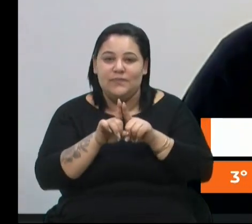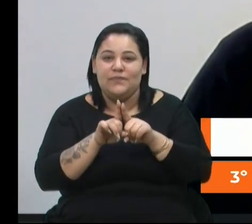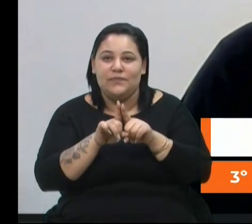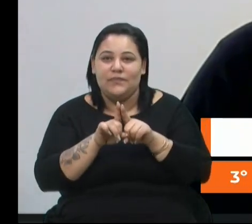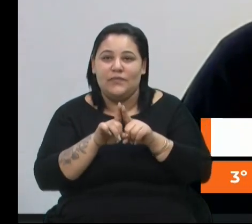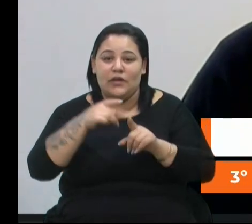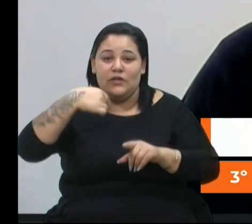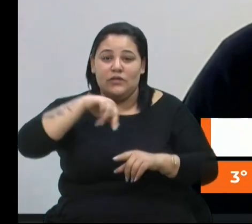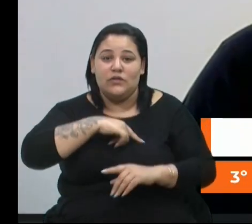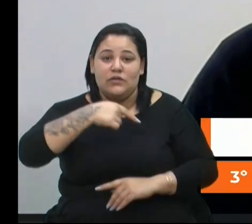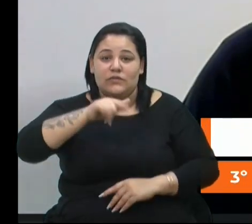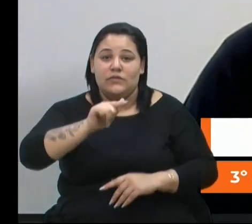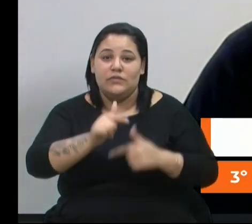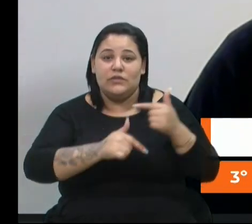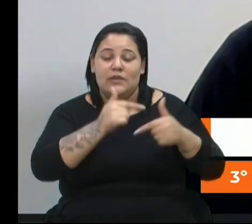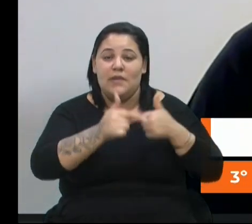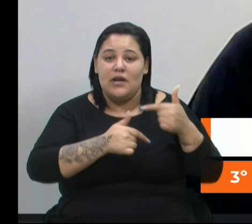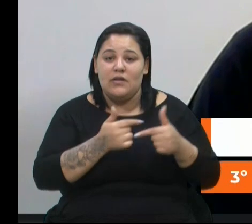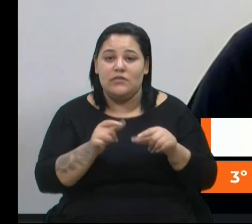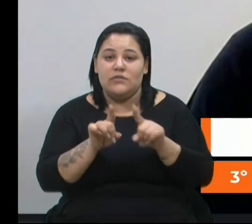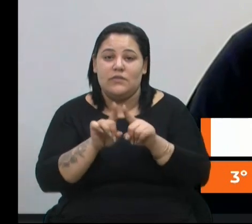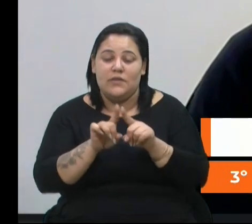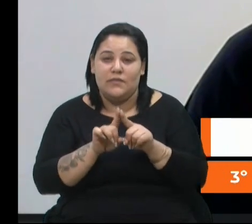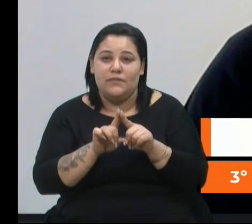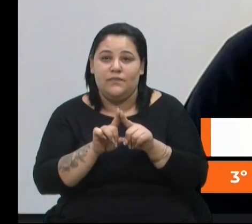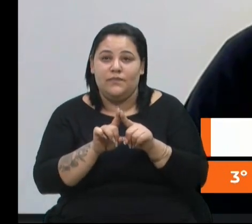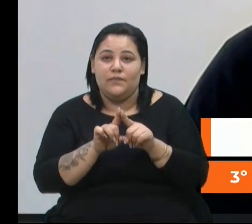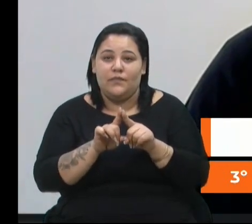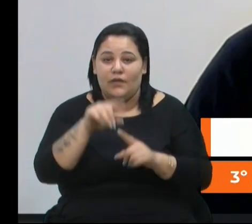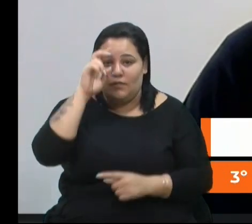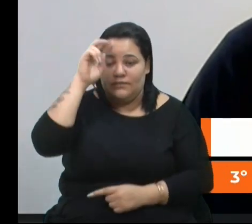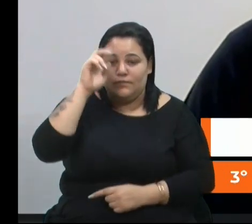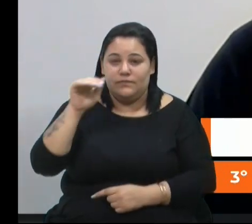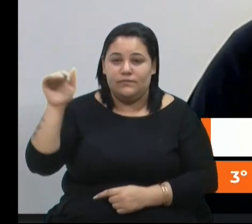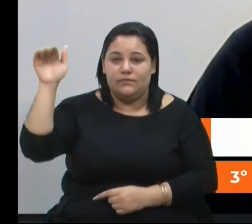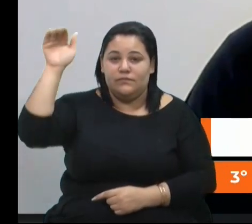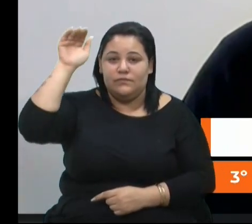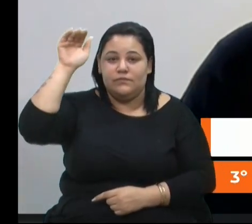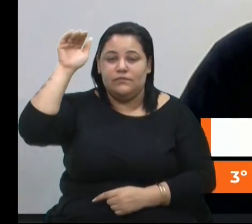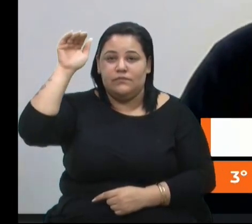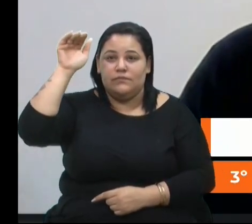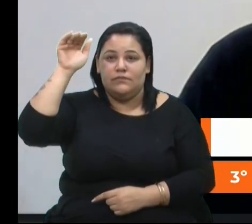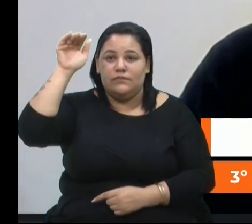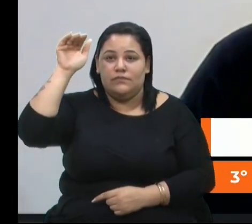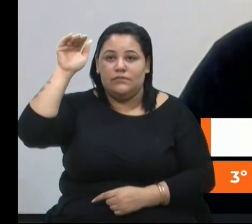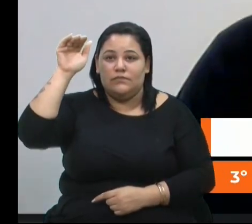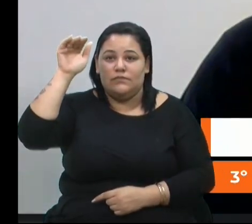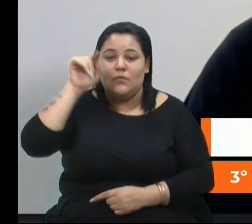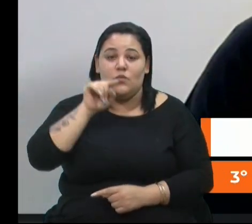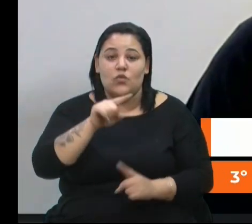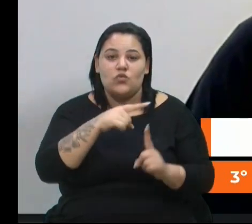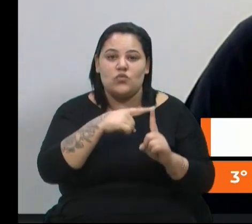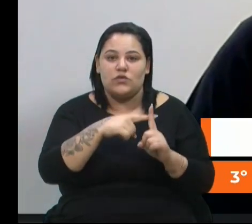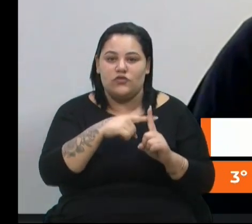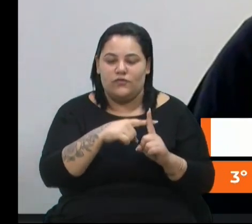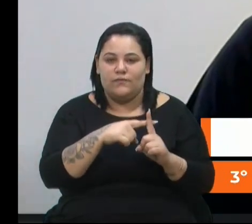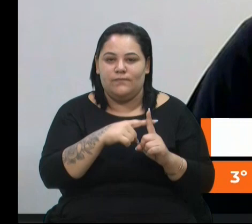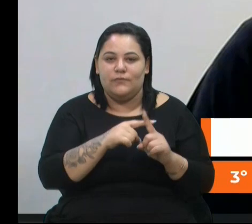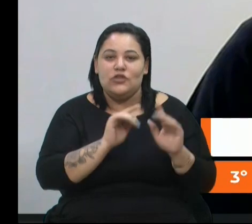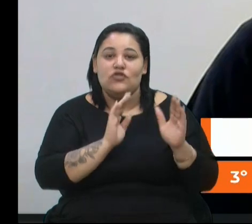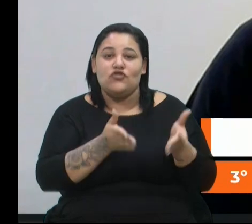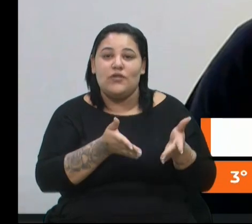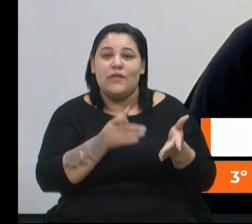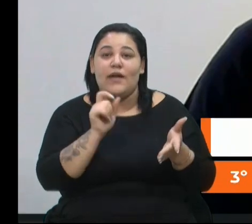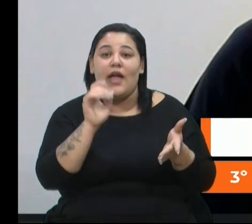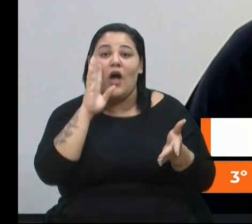vai trabalhando essa questão da superdotação enquanto ponto positivo, já que na maioria das